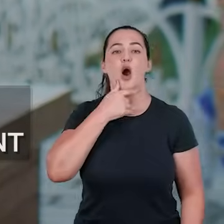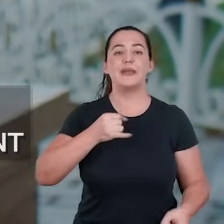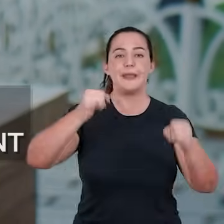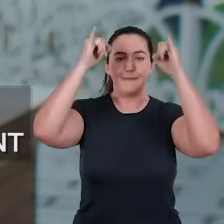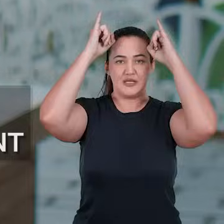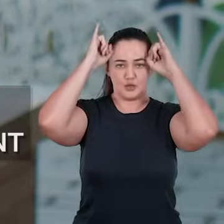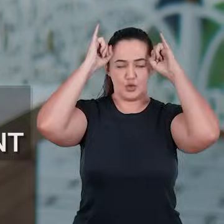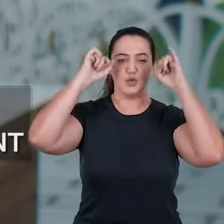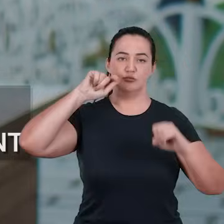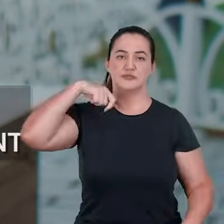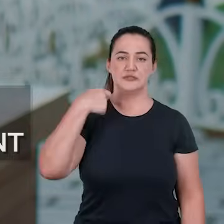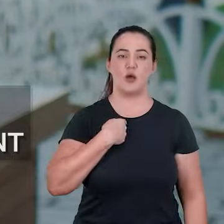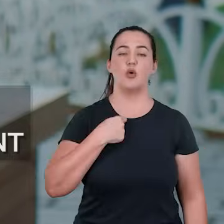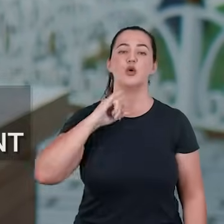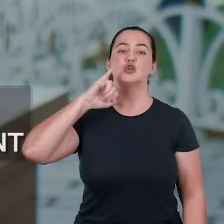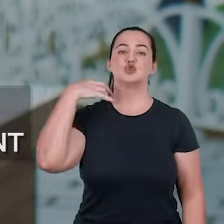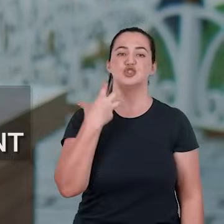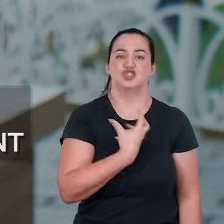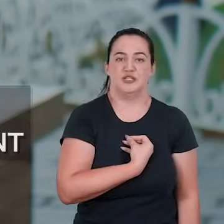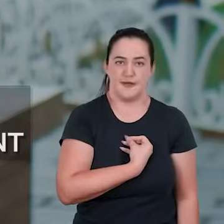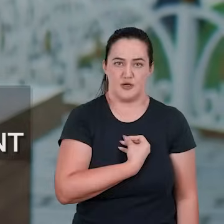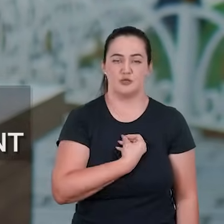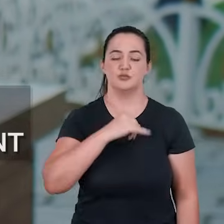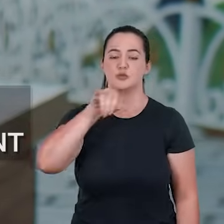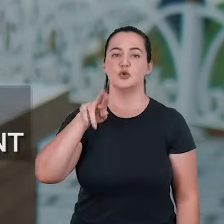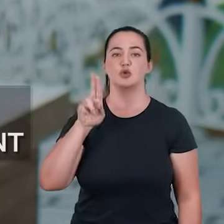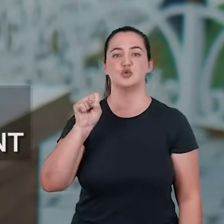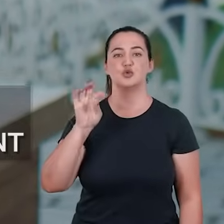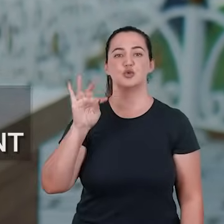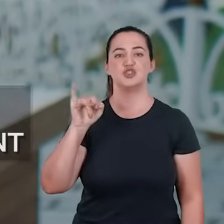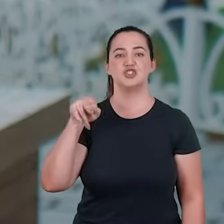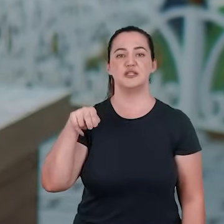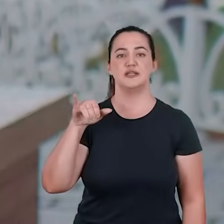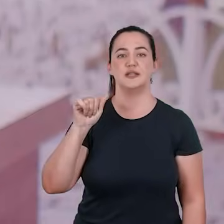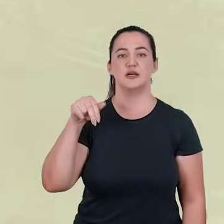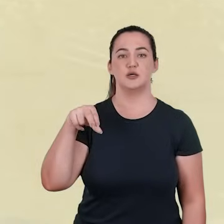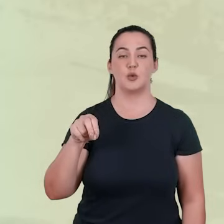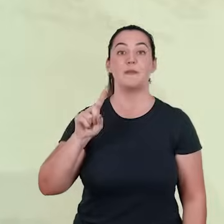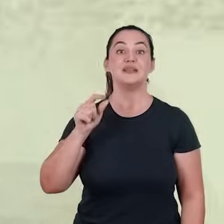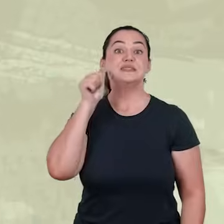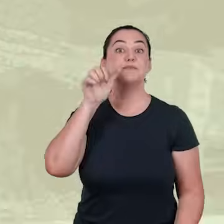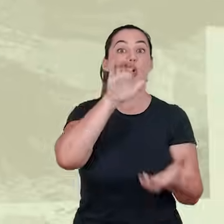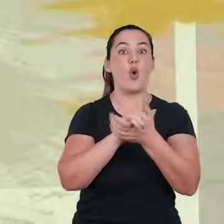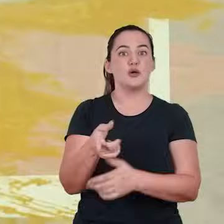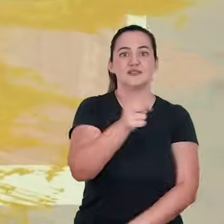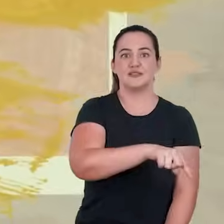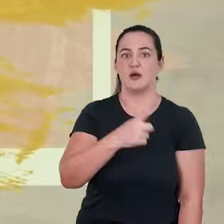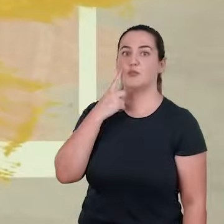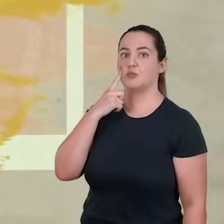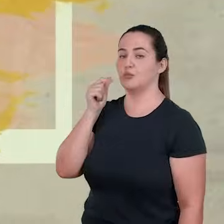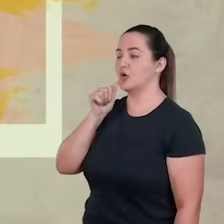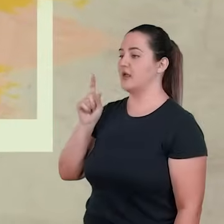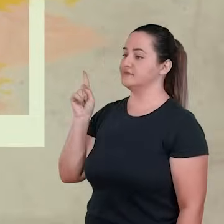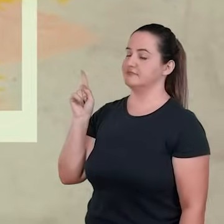com sua família. E uma mulher que eu não posso deixar de mencionar aqui, que é Teodora. Justiniano era o